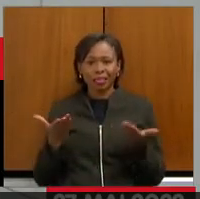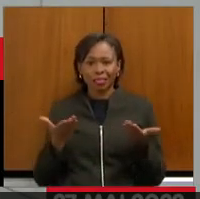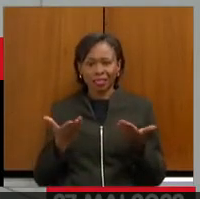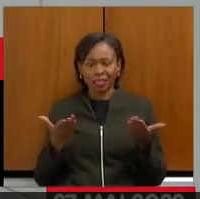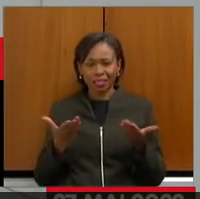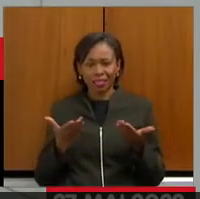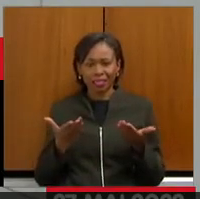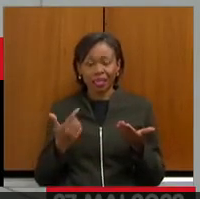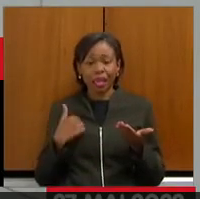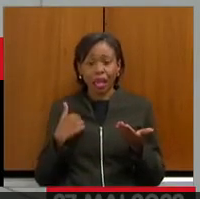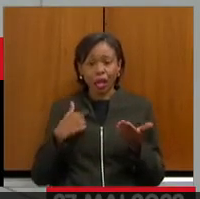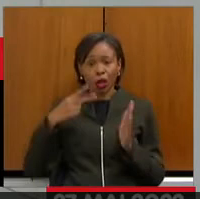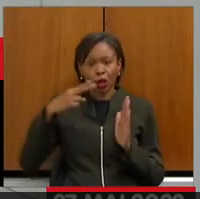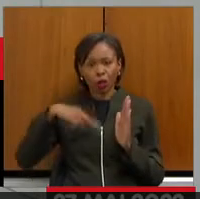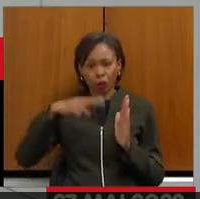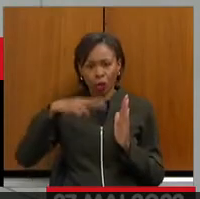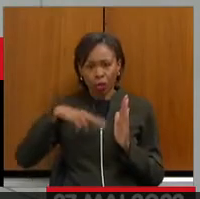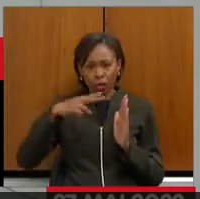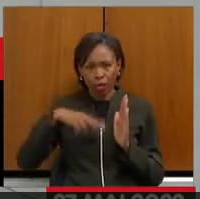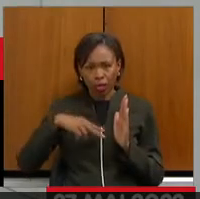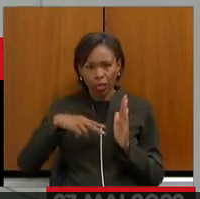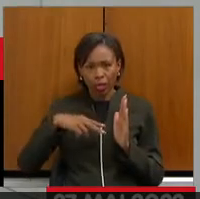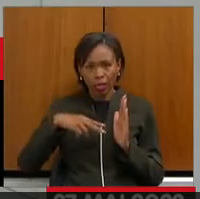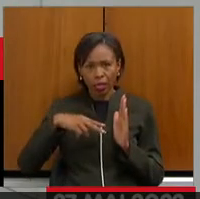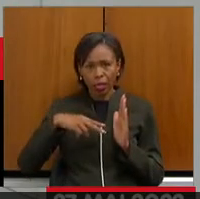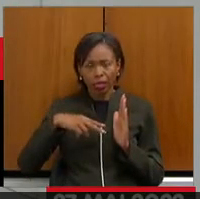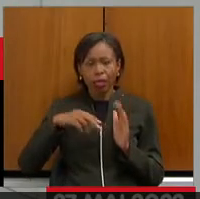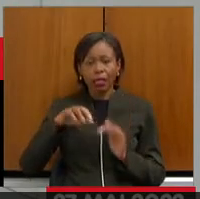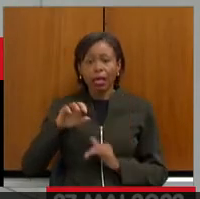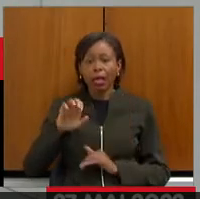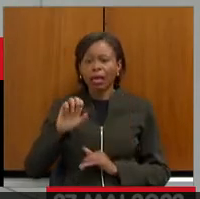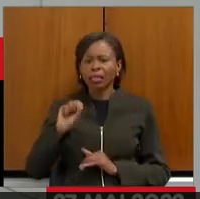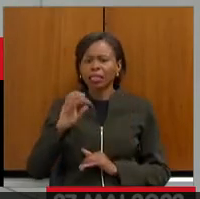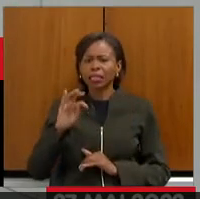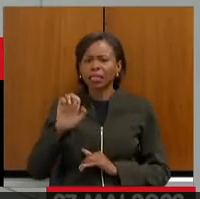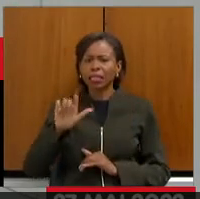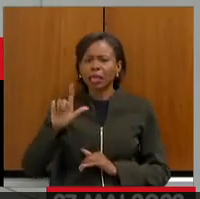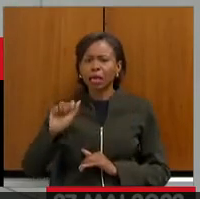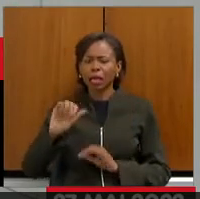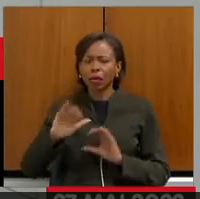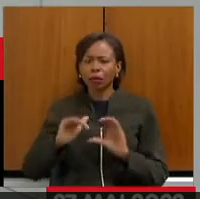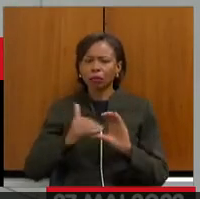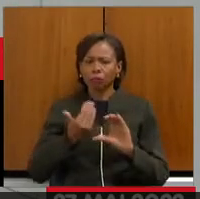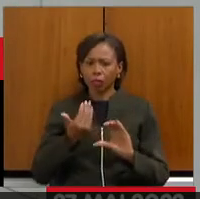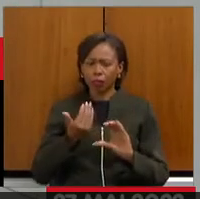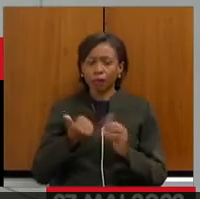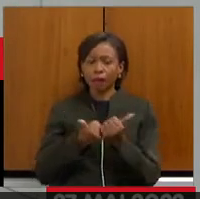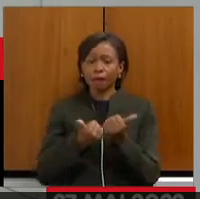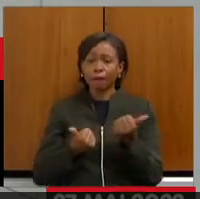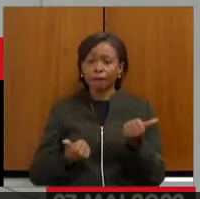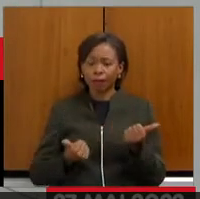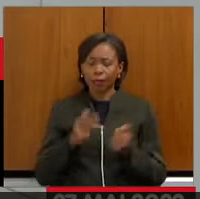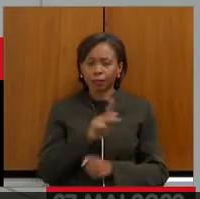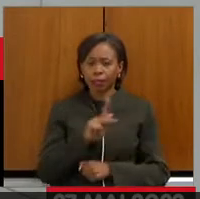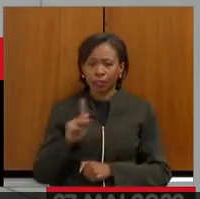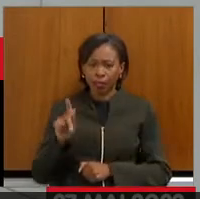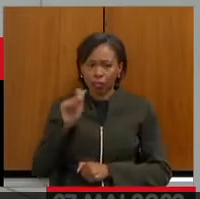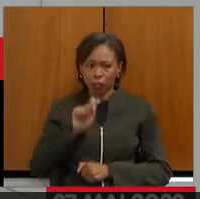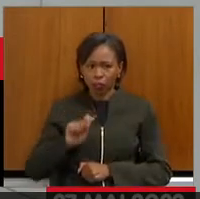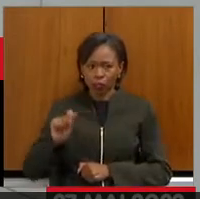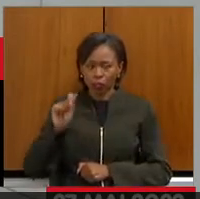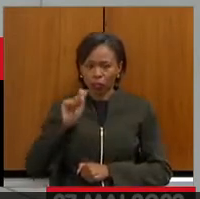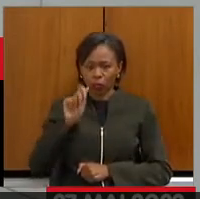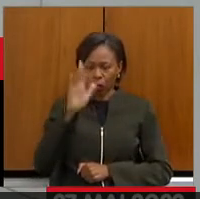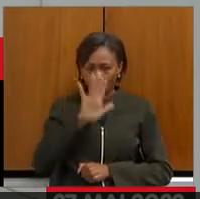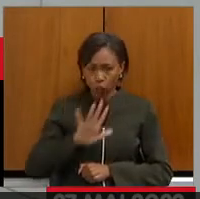eu vou fazer a leitura da mensagem da senhora Estela Ferreira ela quer vice-presidente da Associação Nacional de